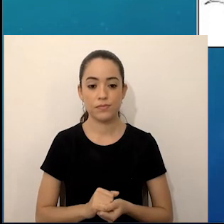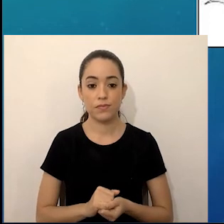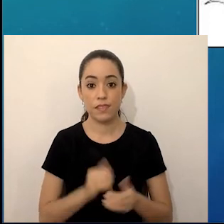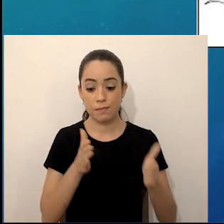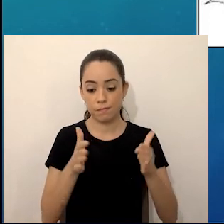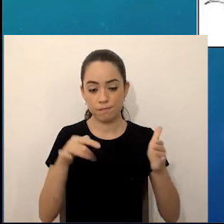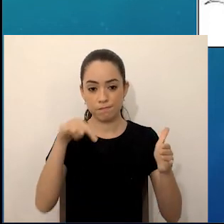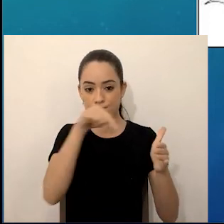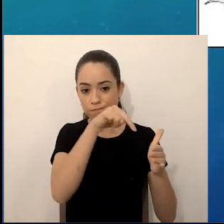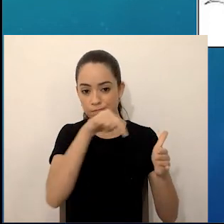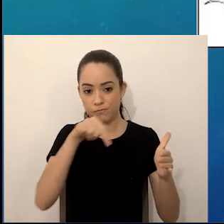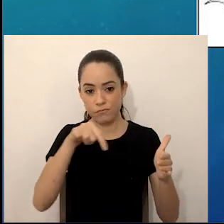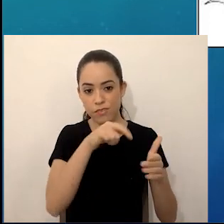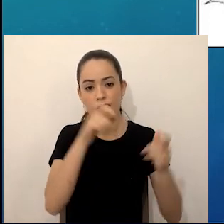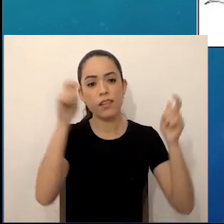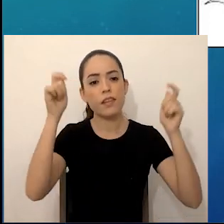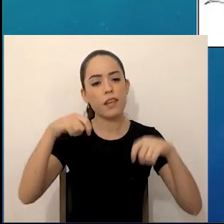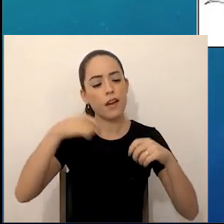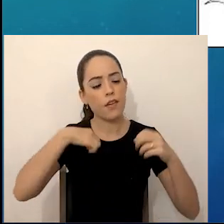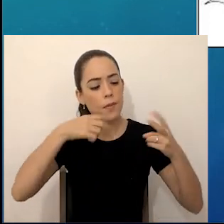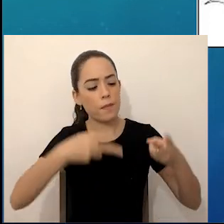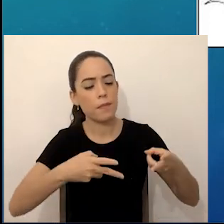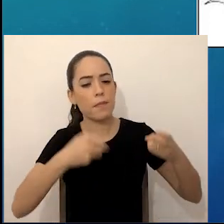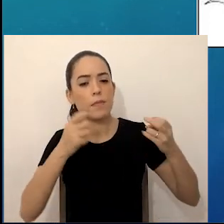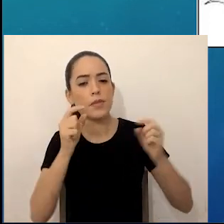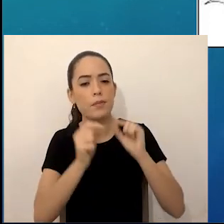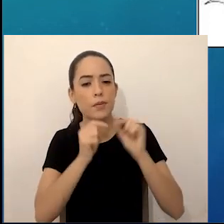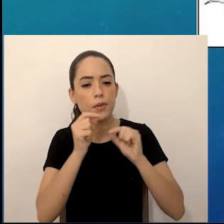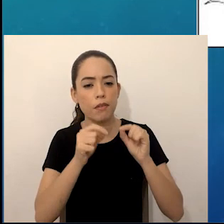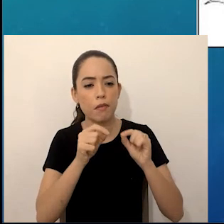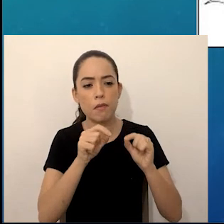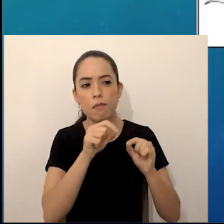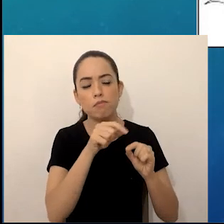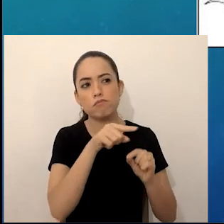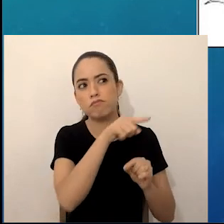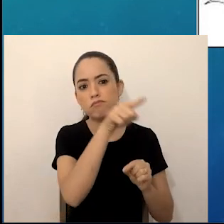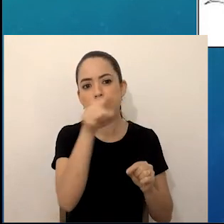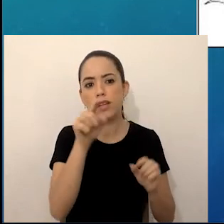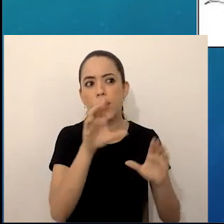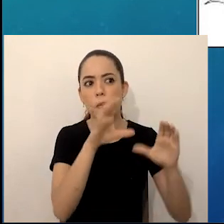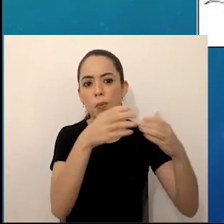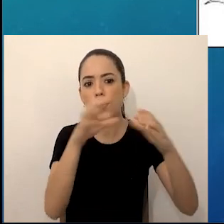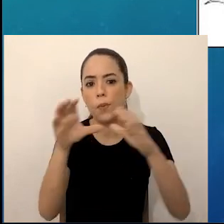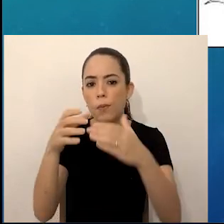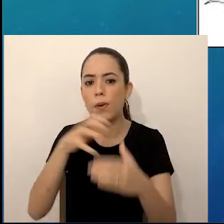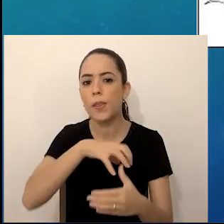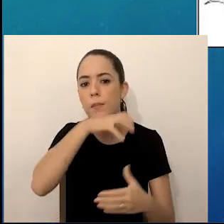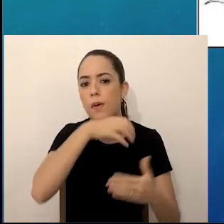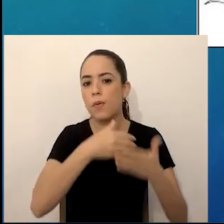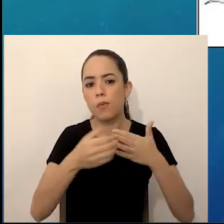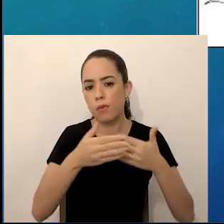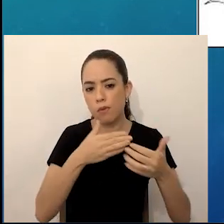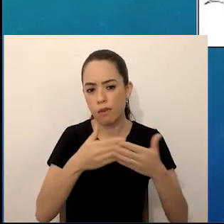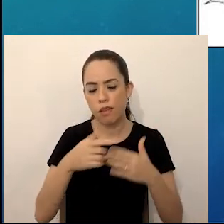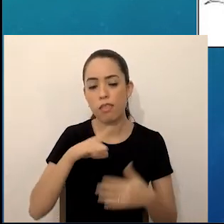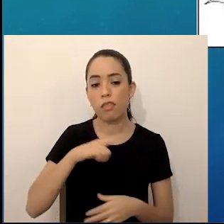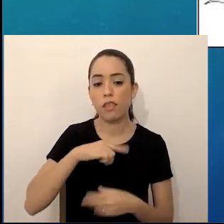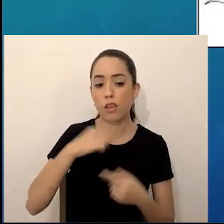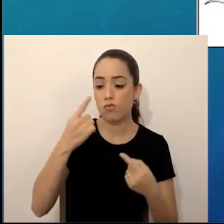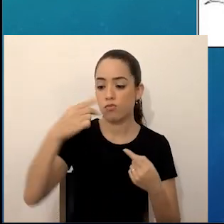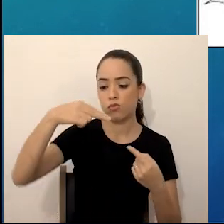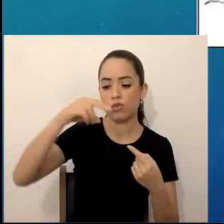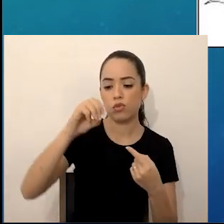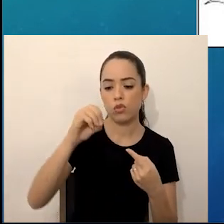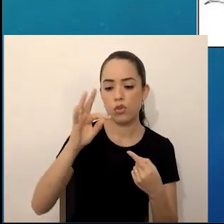Neste estágio, pode-se observar que todas as espécies apresentam um notocorda,